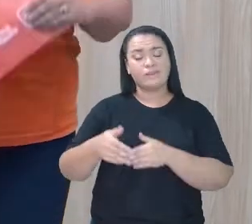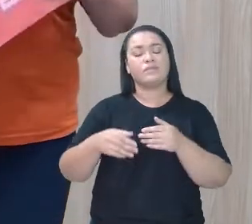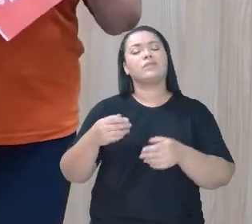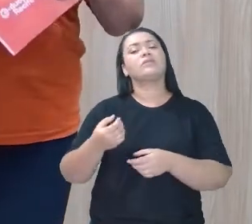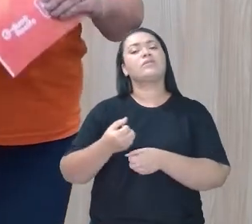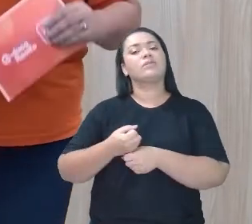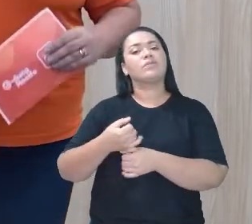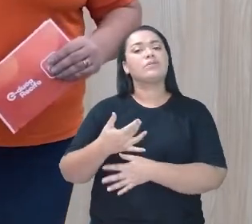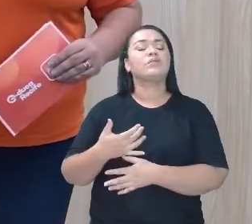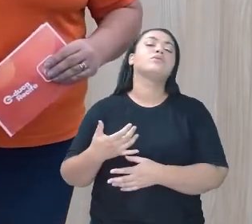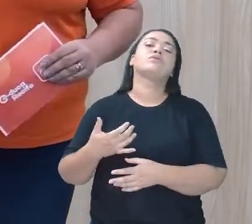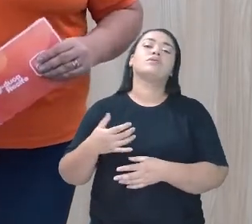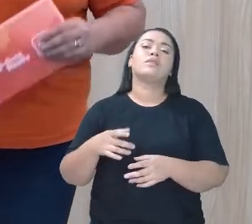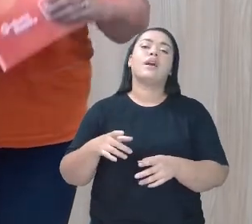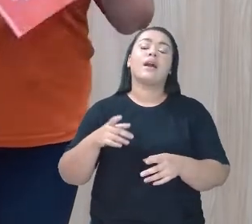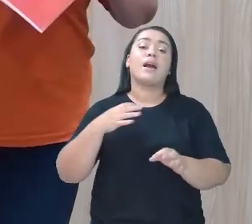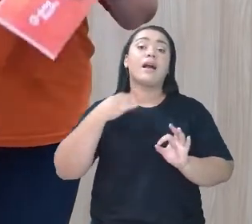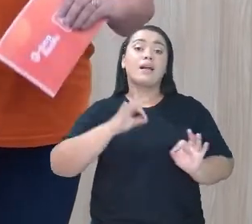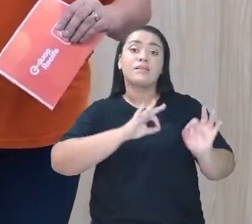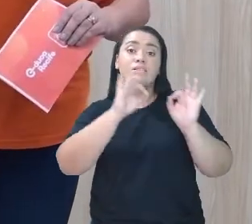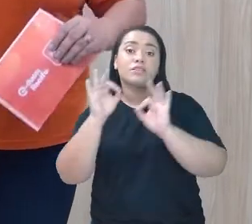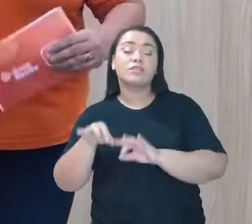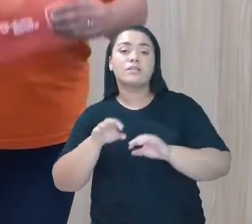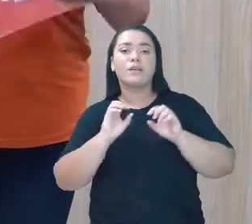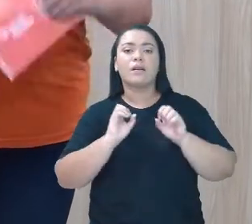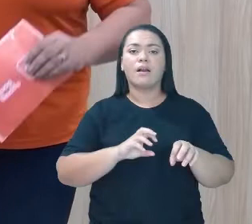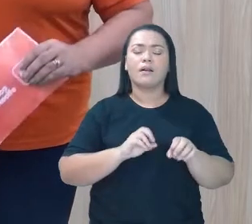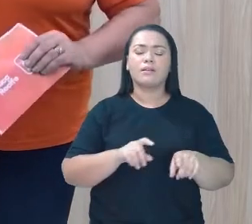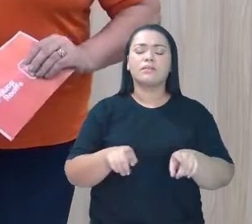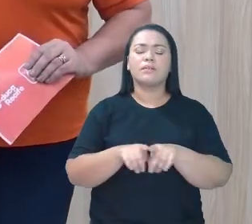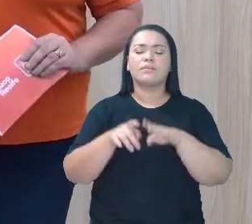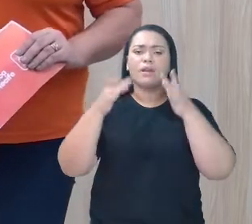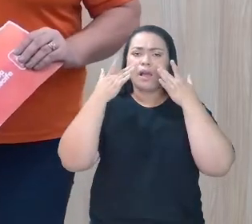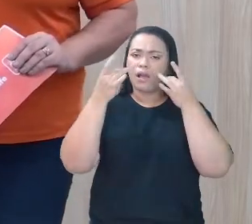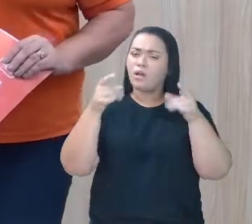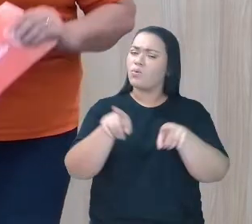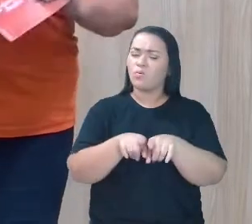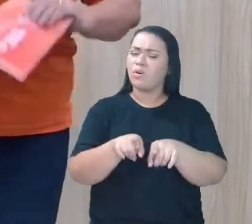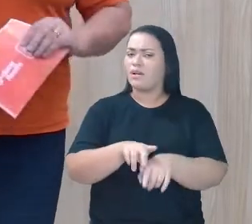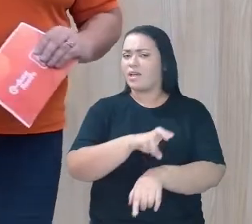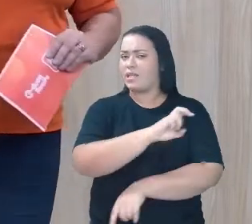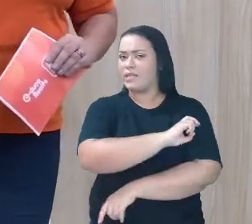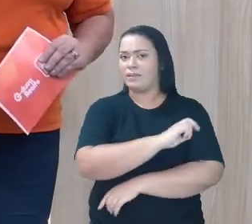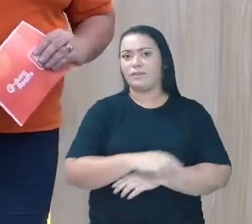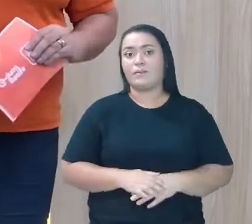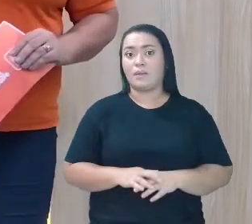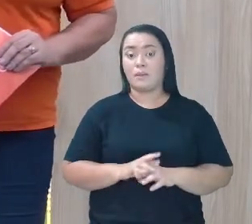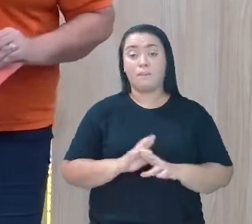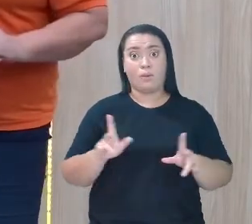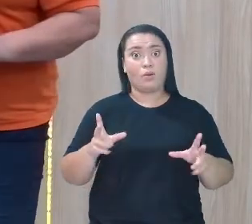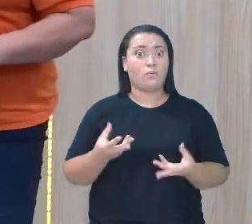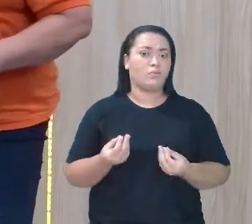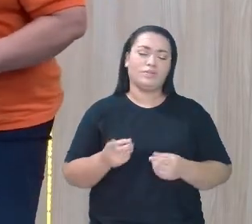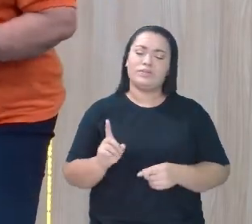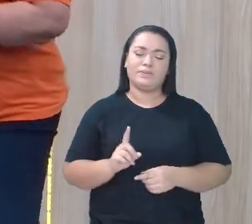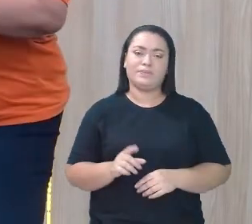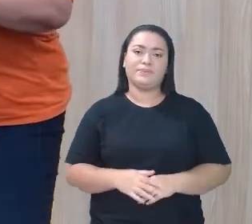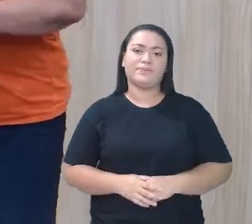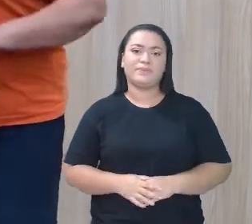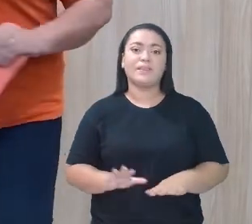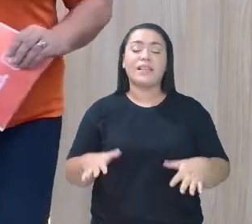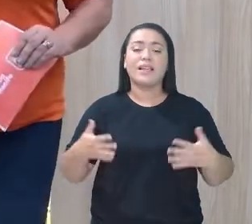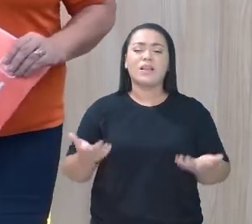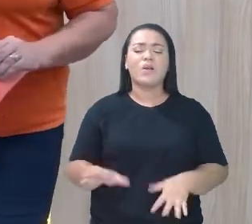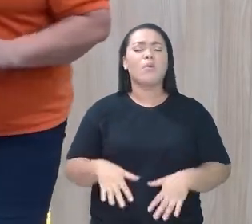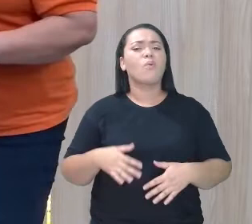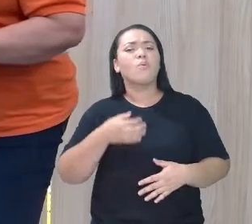do chat, para assistir às aulas, para ter atenção, é como no 5º ano. Não tem muita coisa diferente não, pessoal.